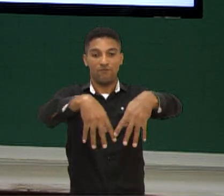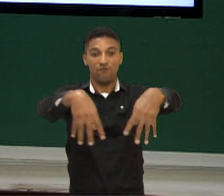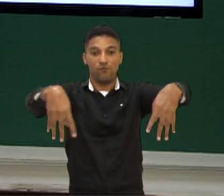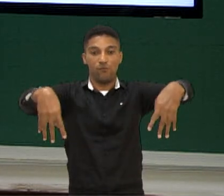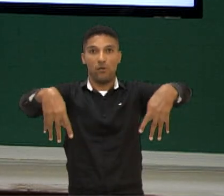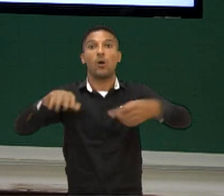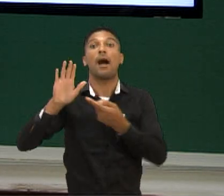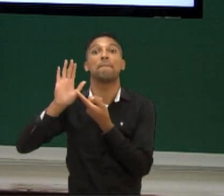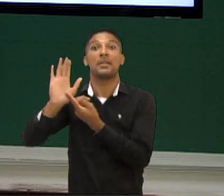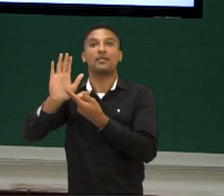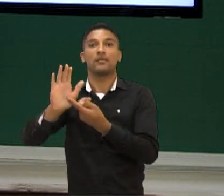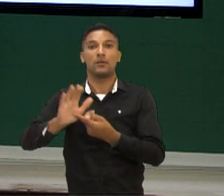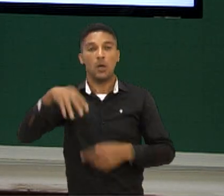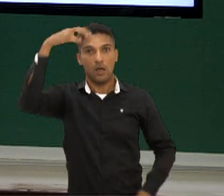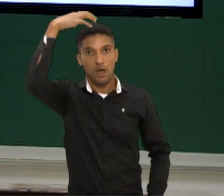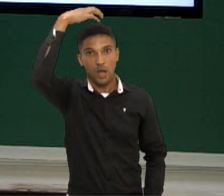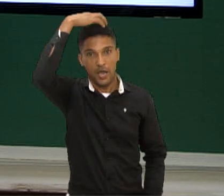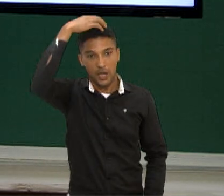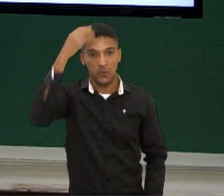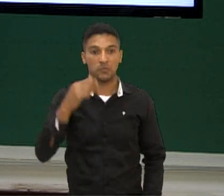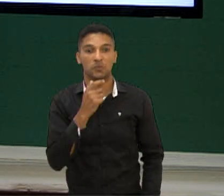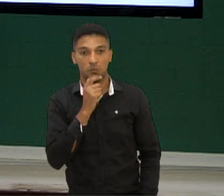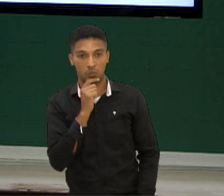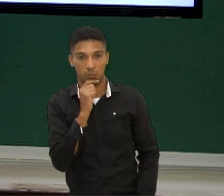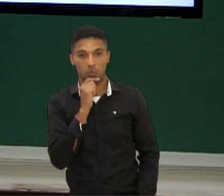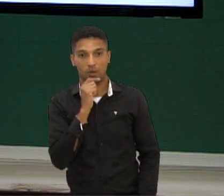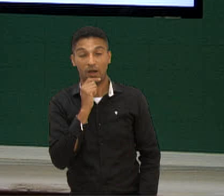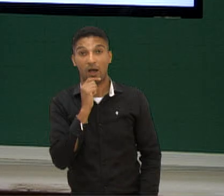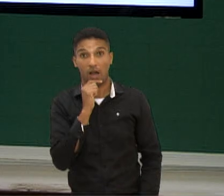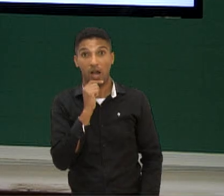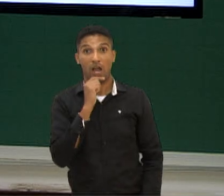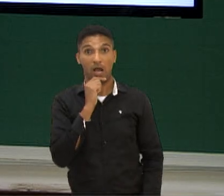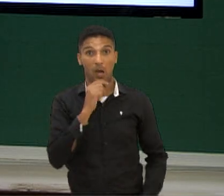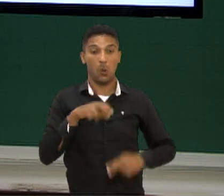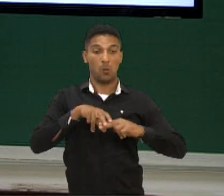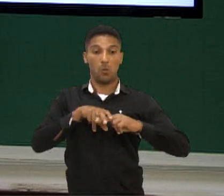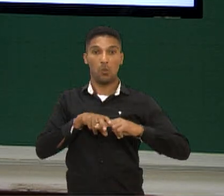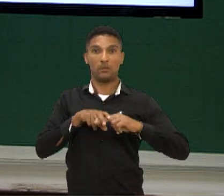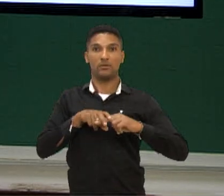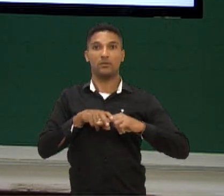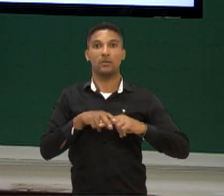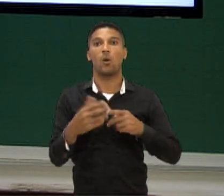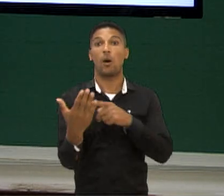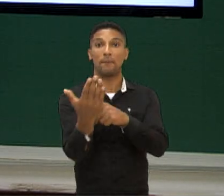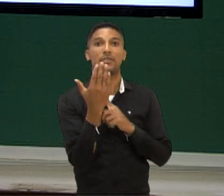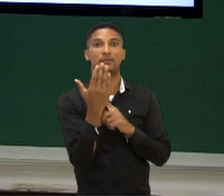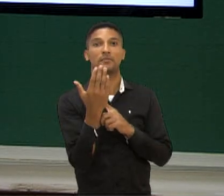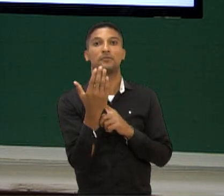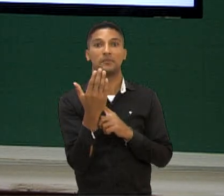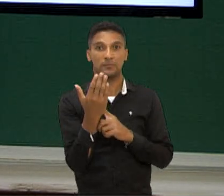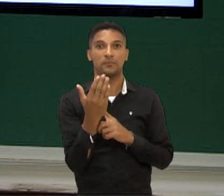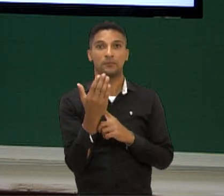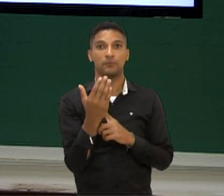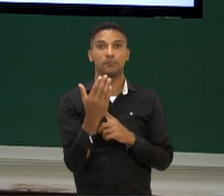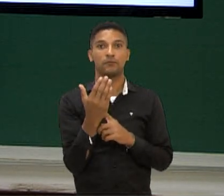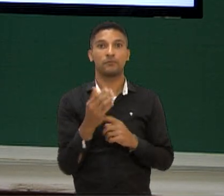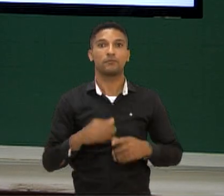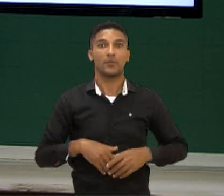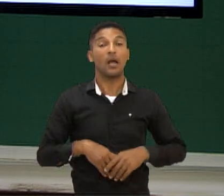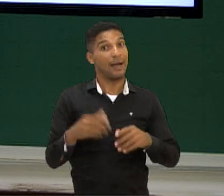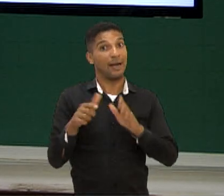aí depois ela foi se popularizando e várias pessoas de camadas sociais diferentes começaram